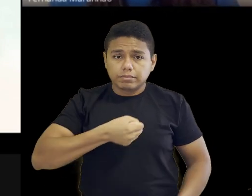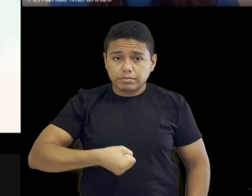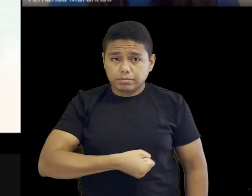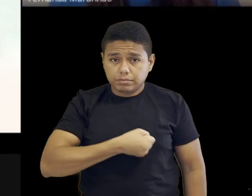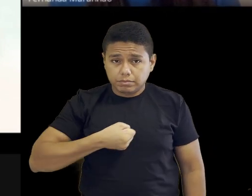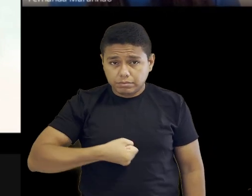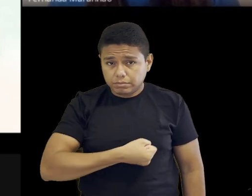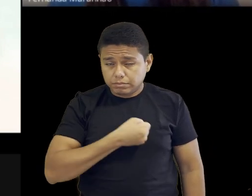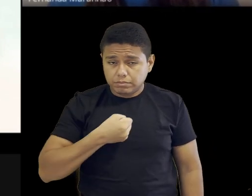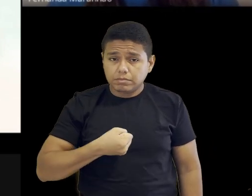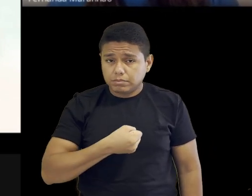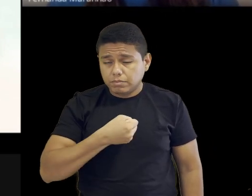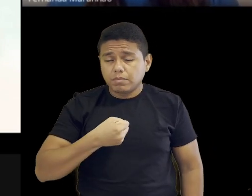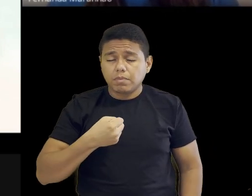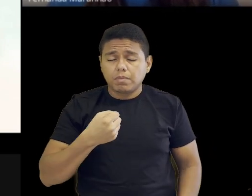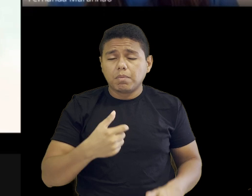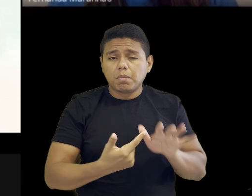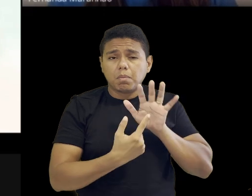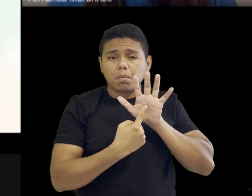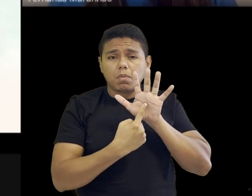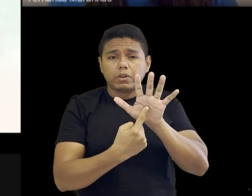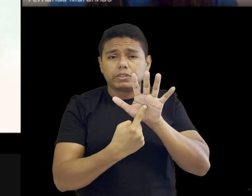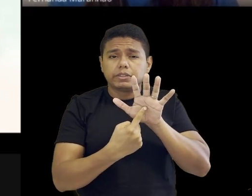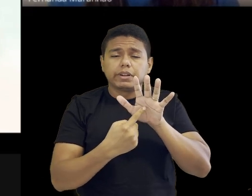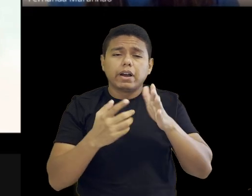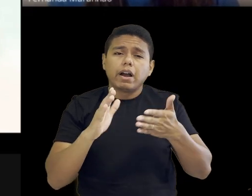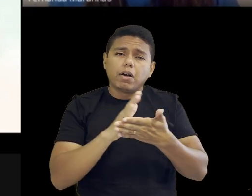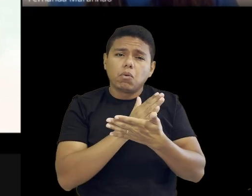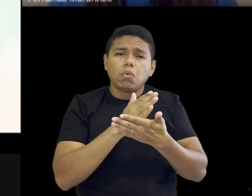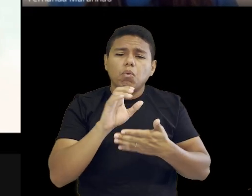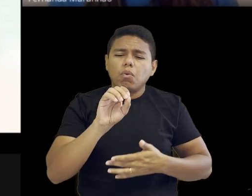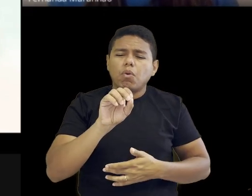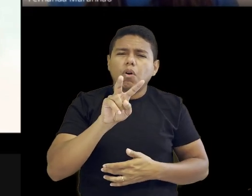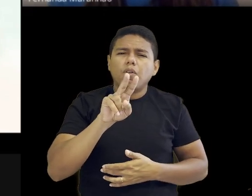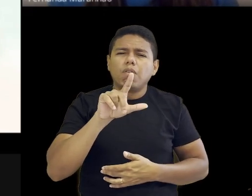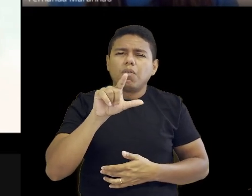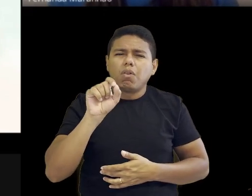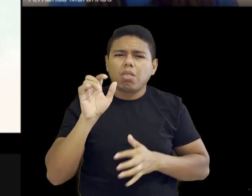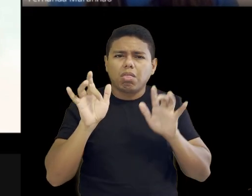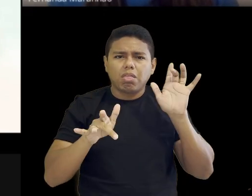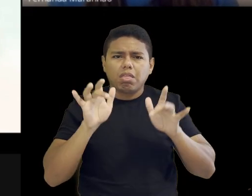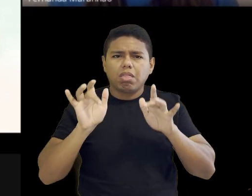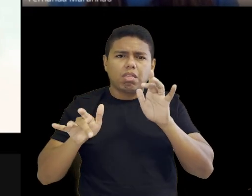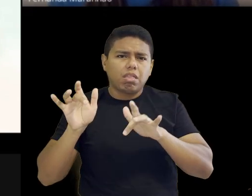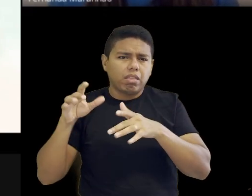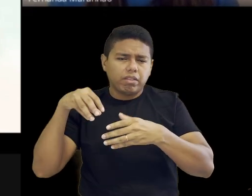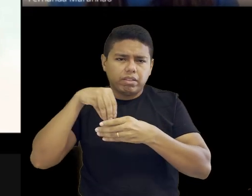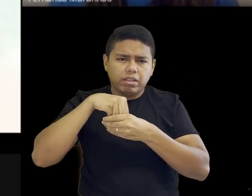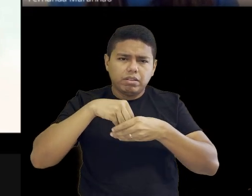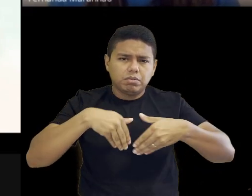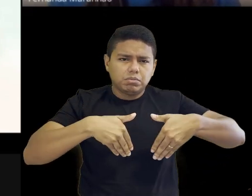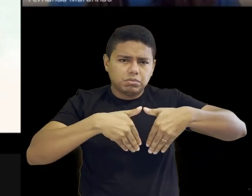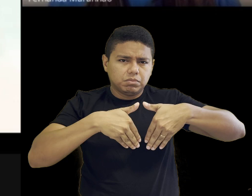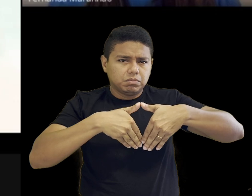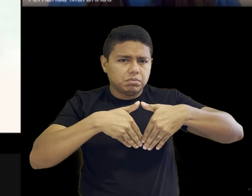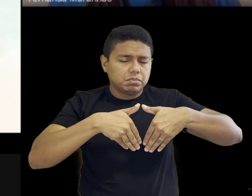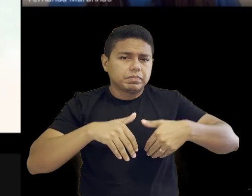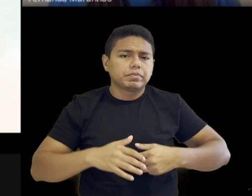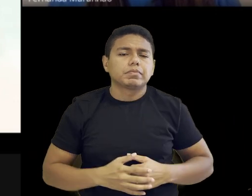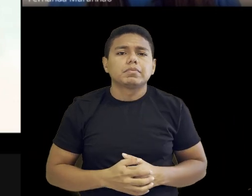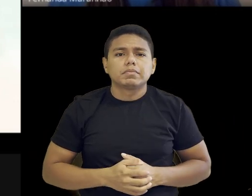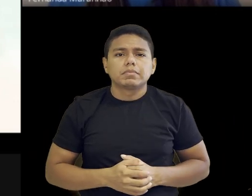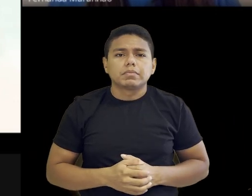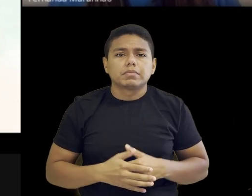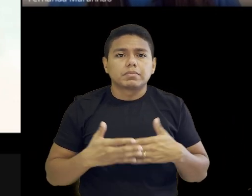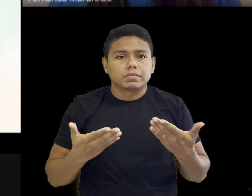interior. A ultrassonografia, caso realizada, vai mostrar a presença de restos ovulares no interior do útero. O abortamento